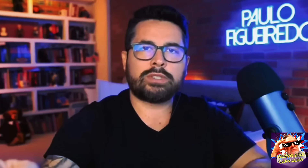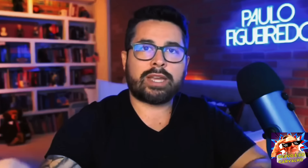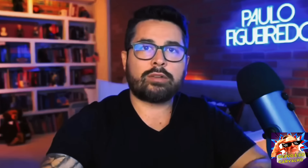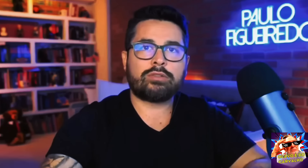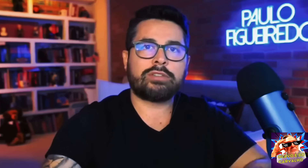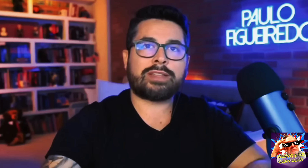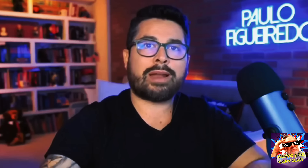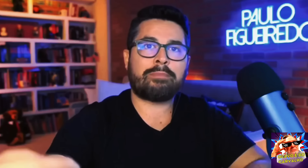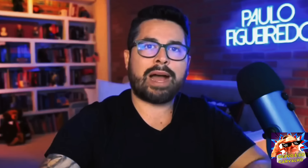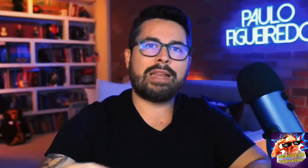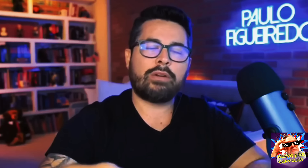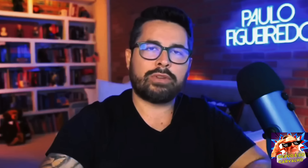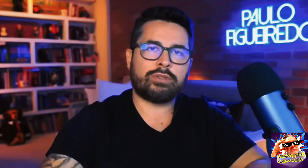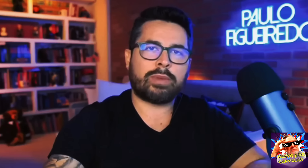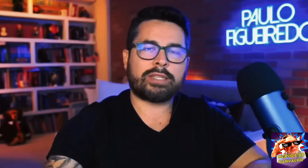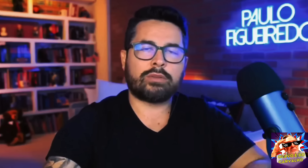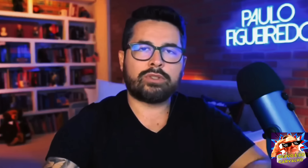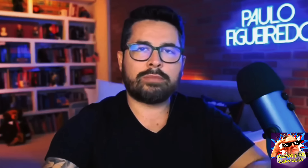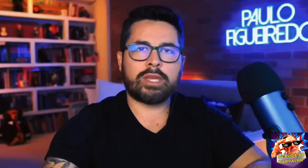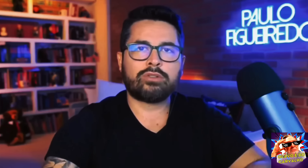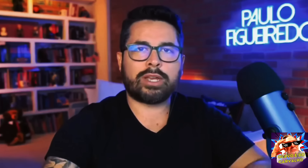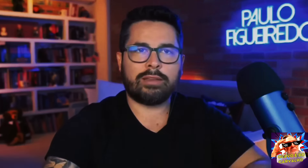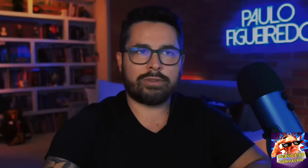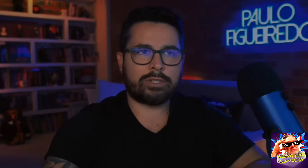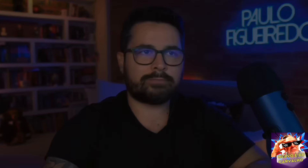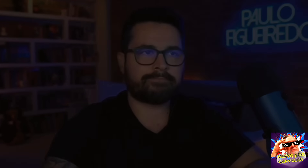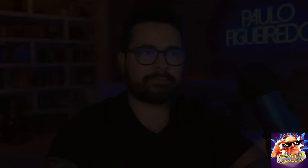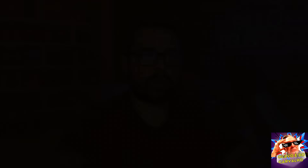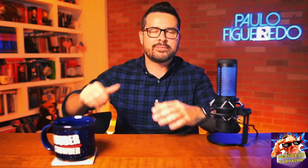você não fizer, inclusive, atrapalha o vídeo. Parece que o vídeo é menos